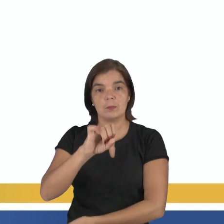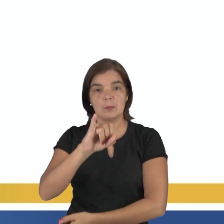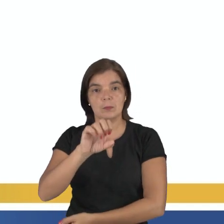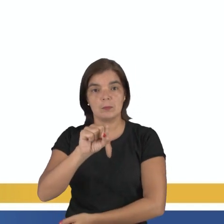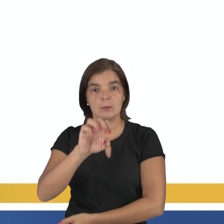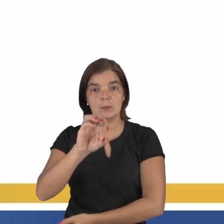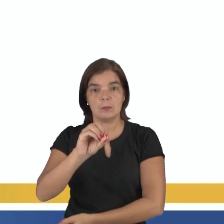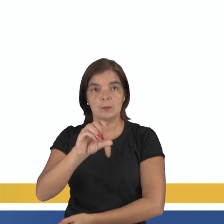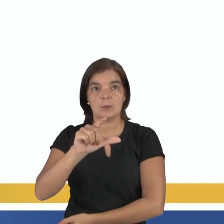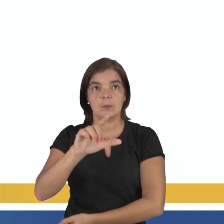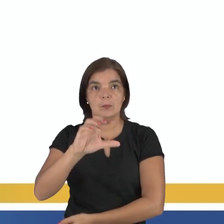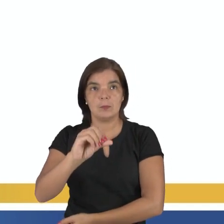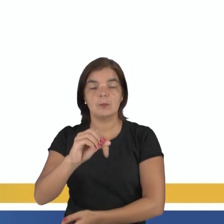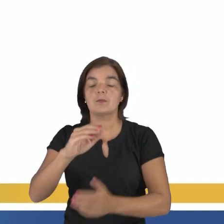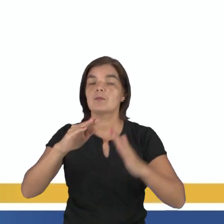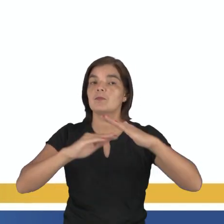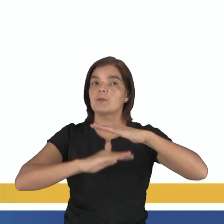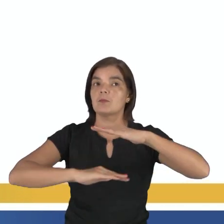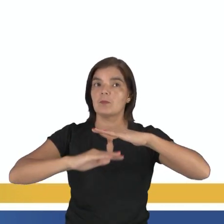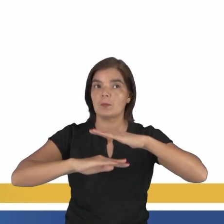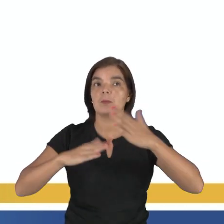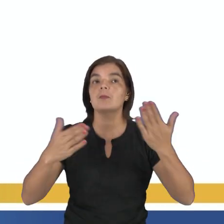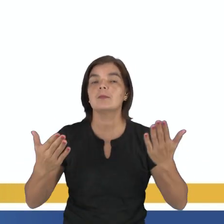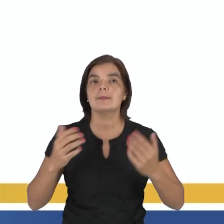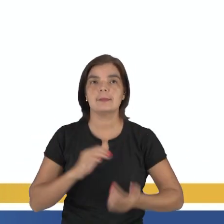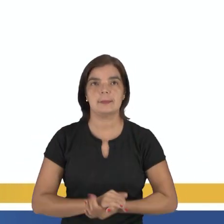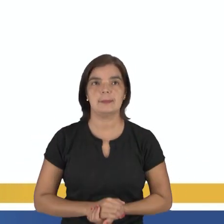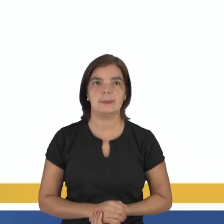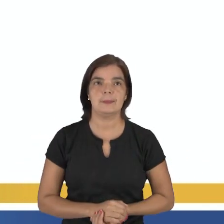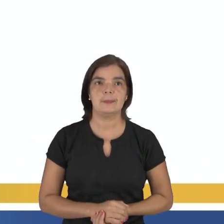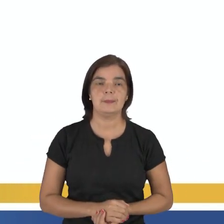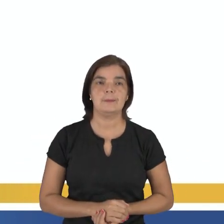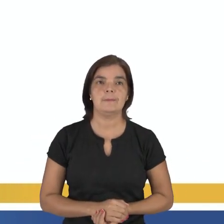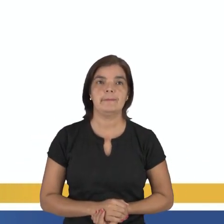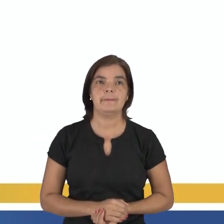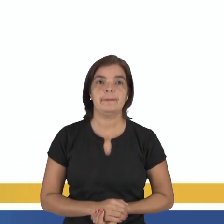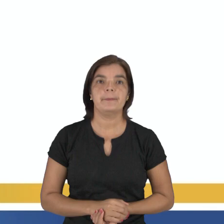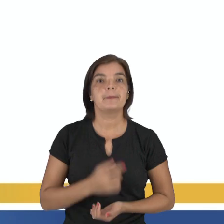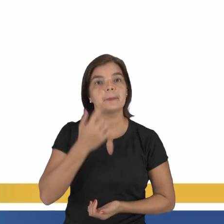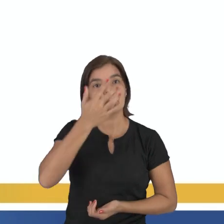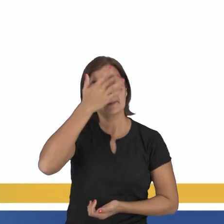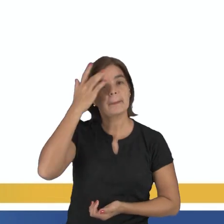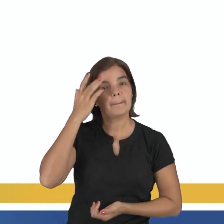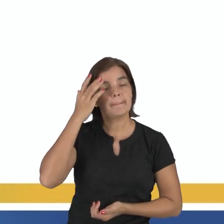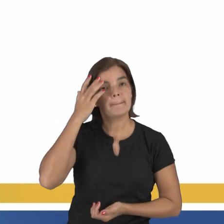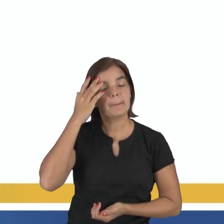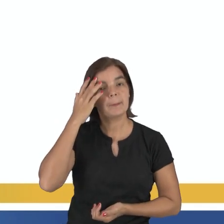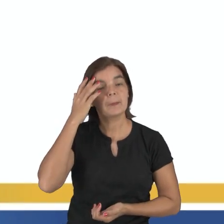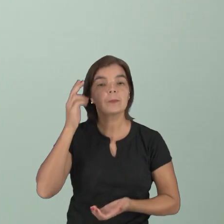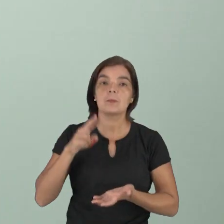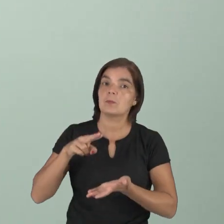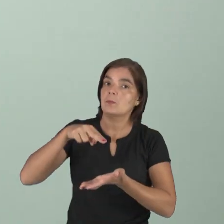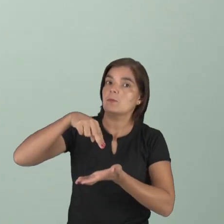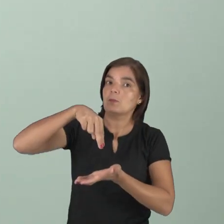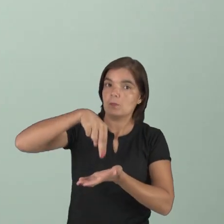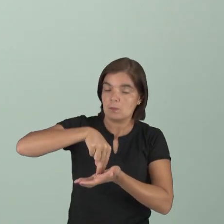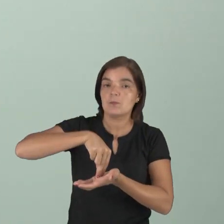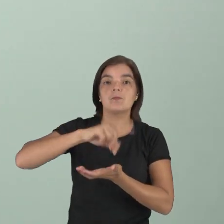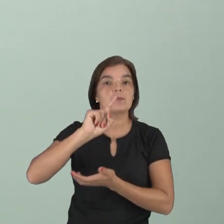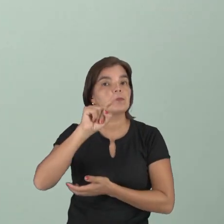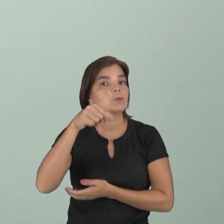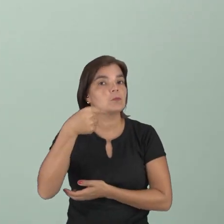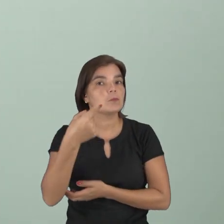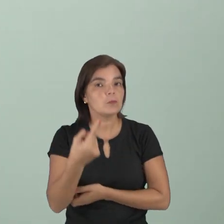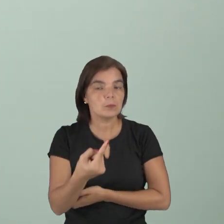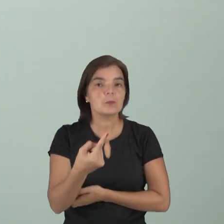a pressão arterial sistólica inferior a. Ou seja, a pessoa foi ressuscitada e aí